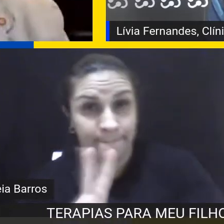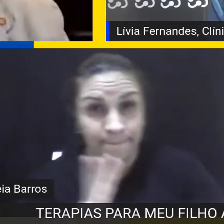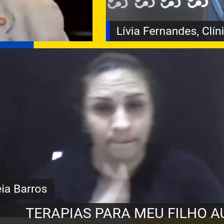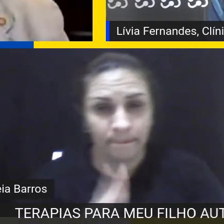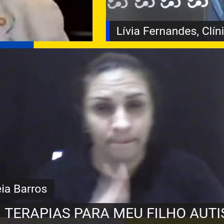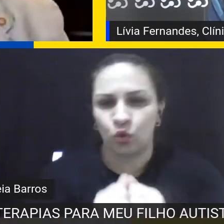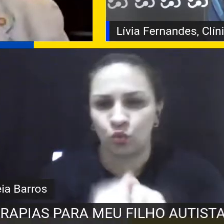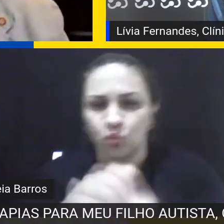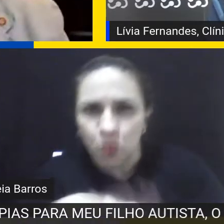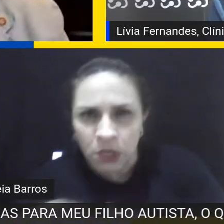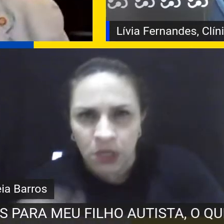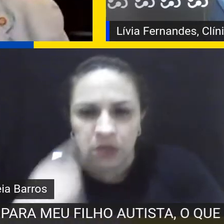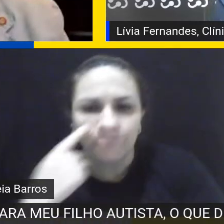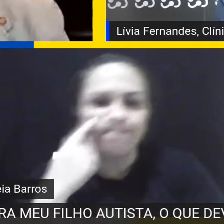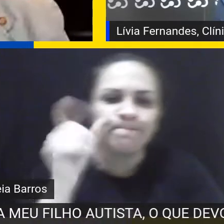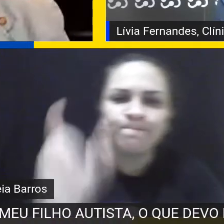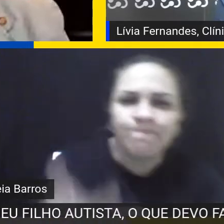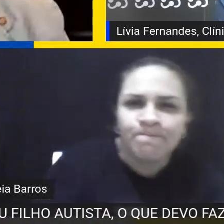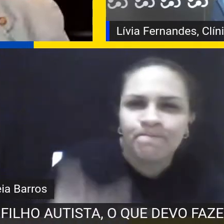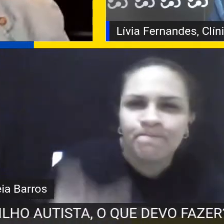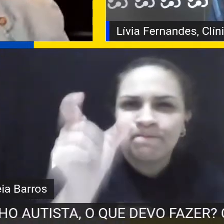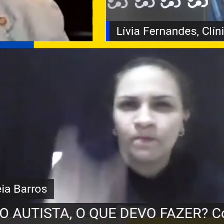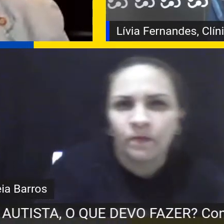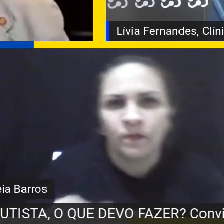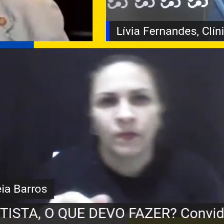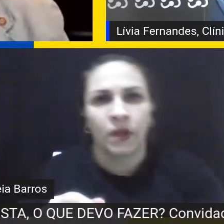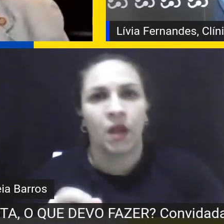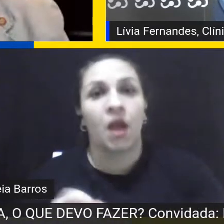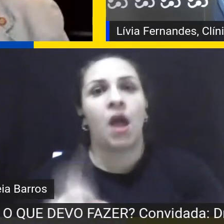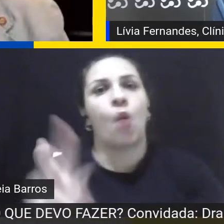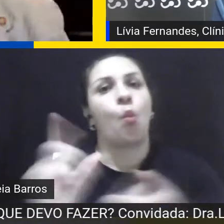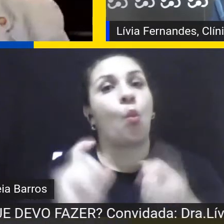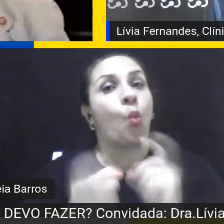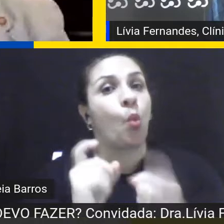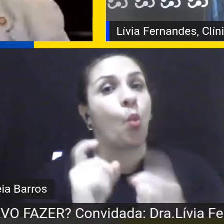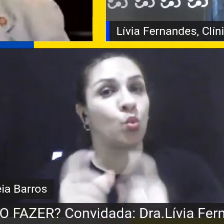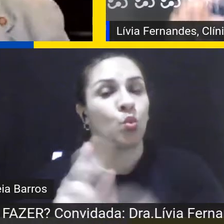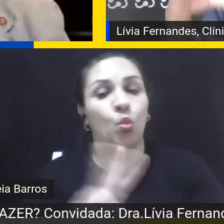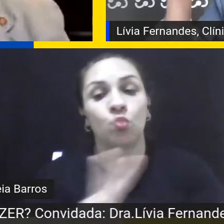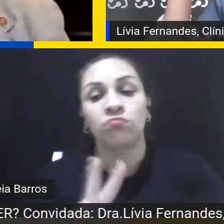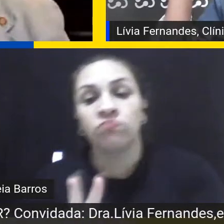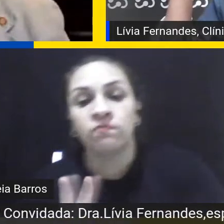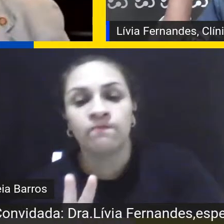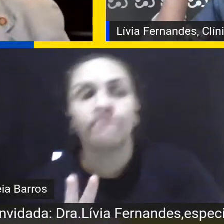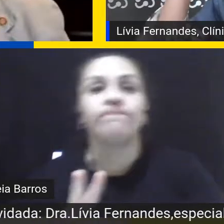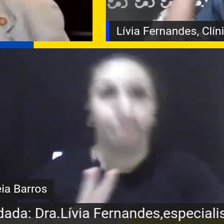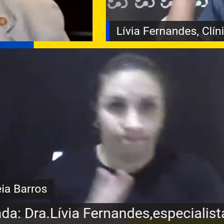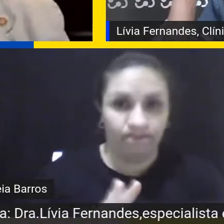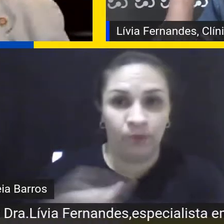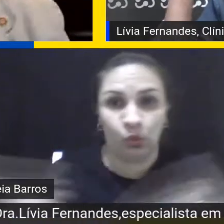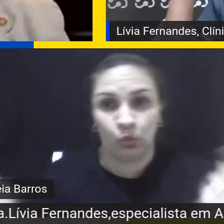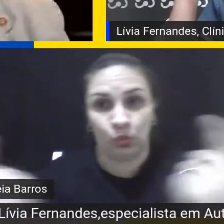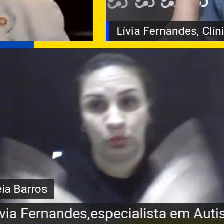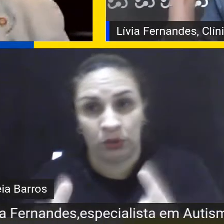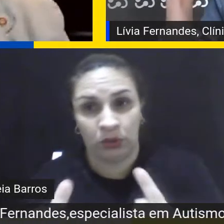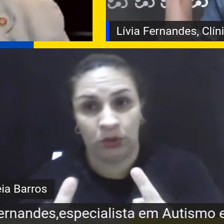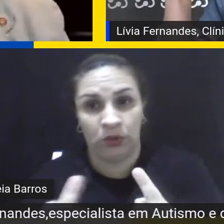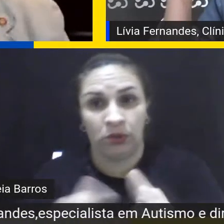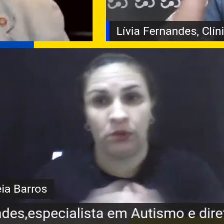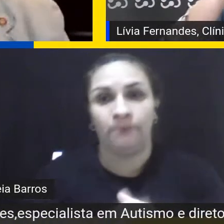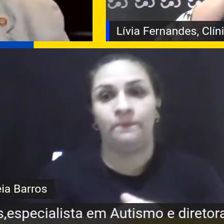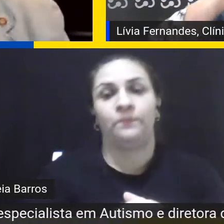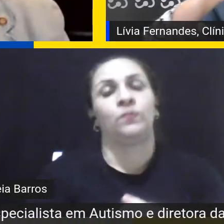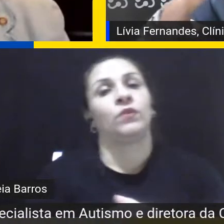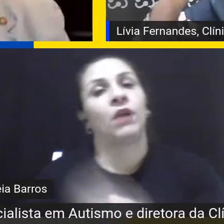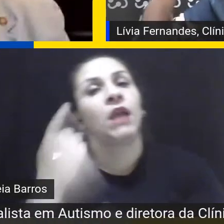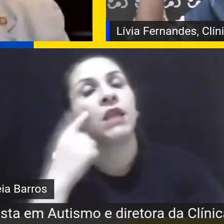criança, eles passam pelos supervisores. Então, os supervisores, eles têm um